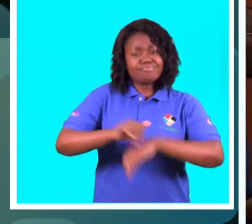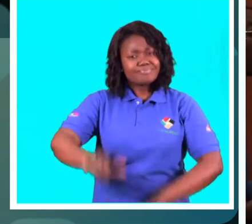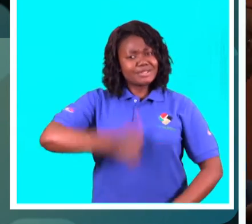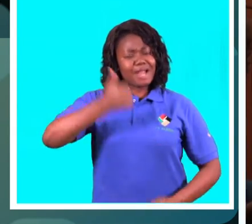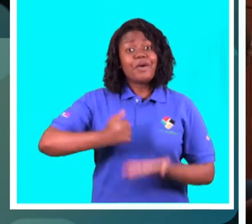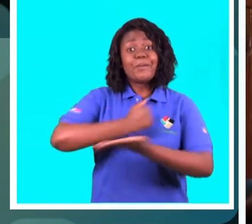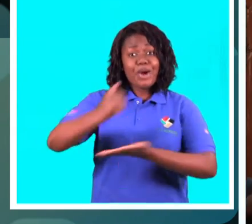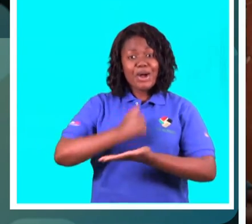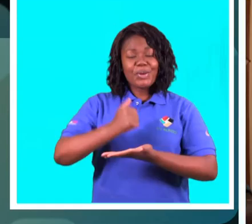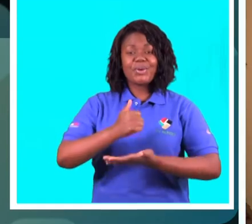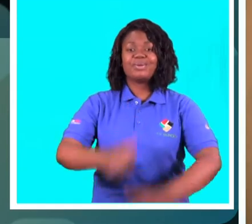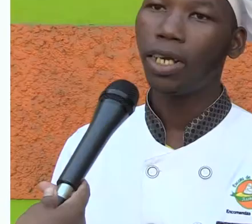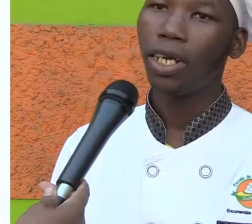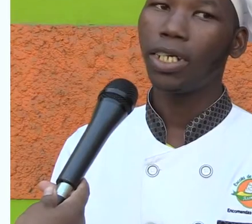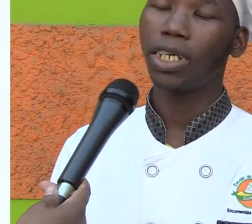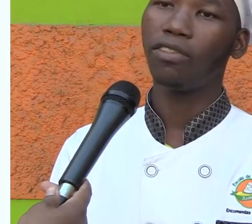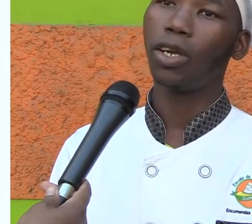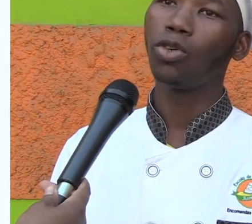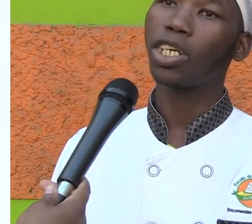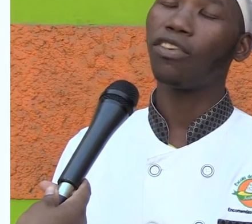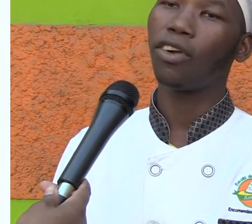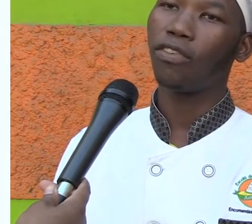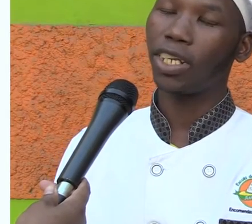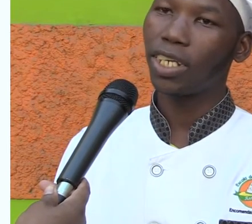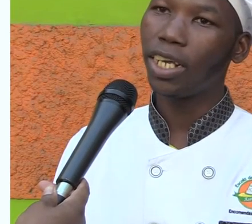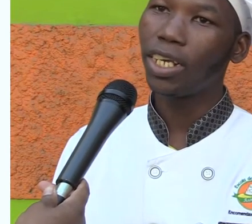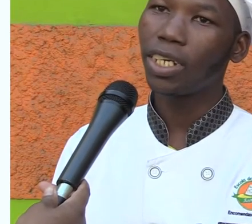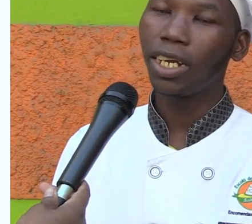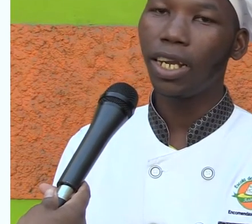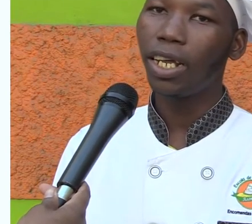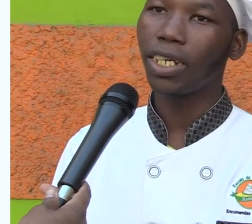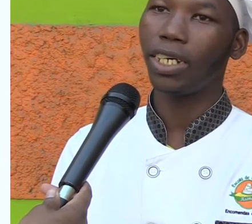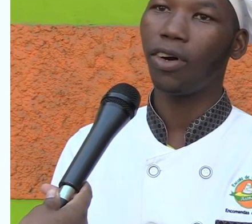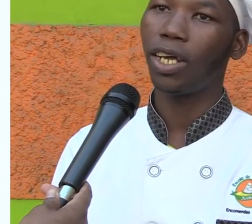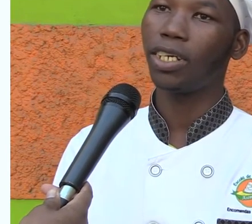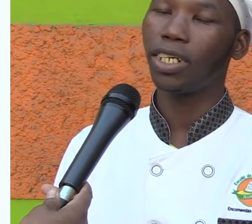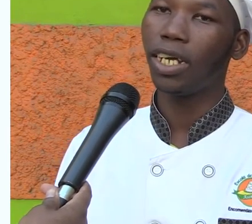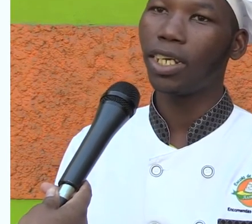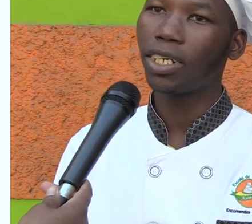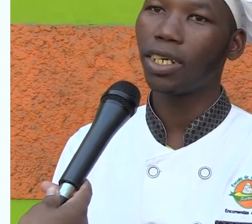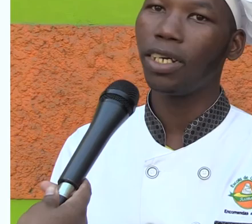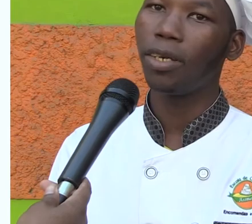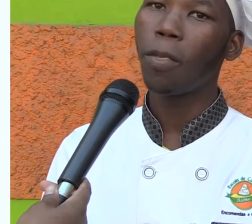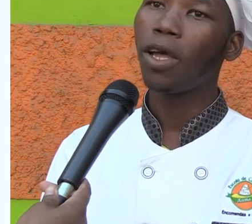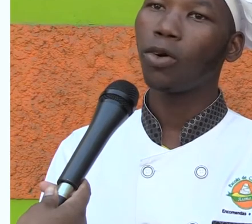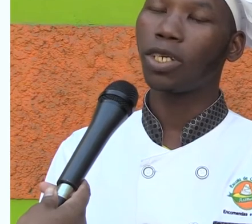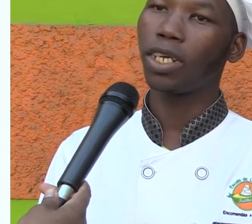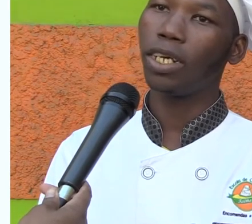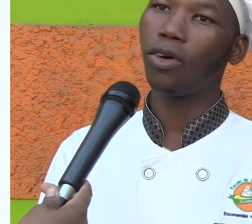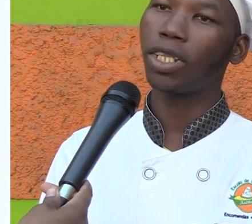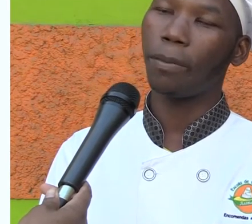e empreender. Já tive alunos que falam francês, inglês, já dei aulas chineses e